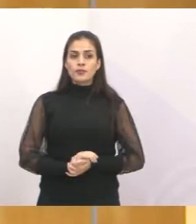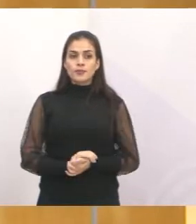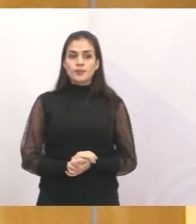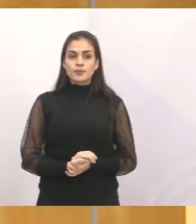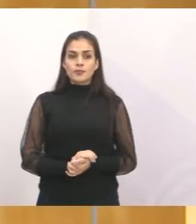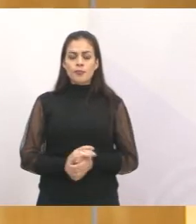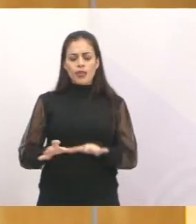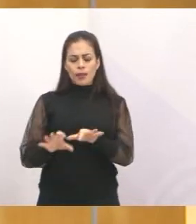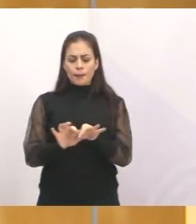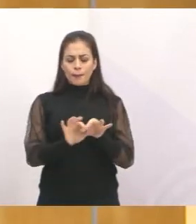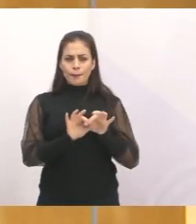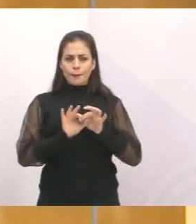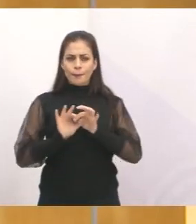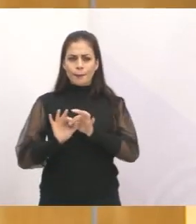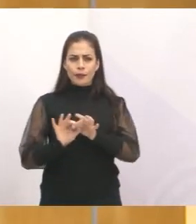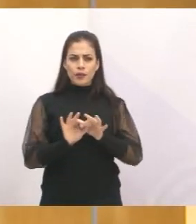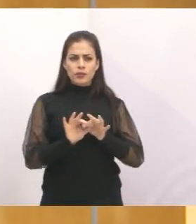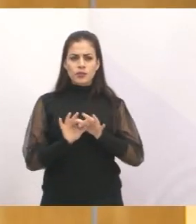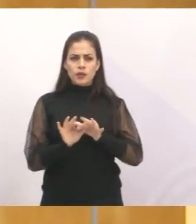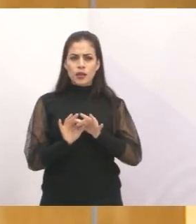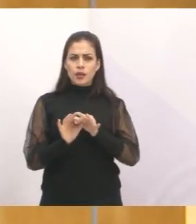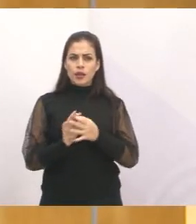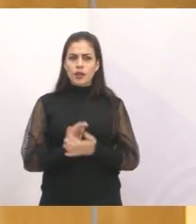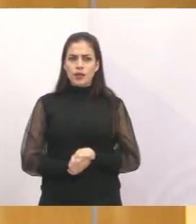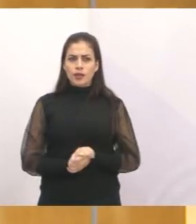uma parceria, um convênio